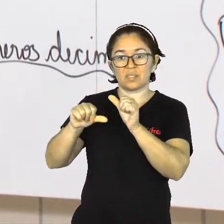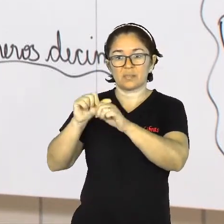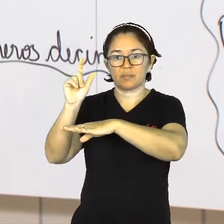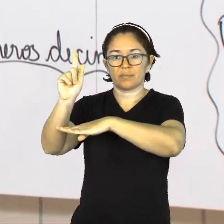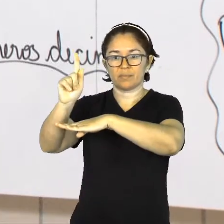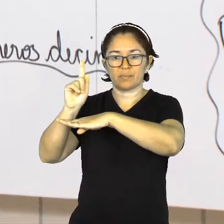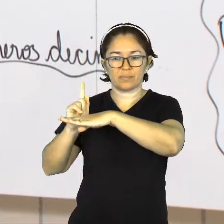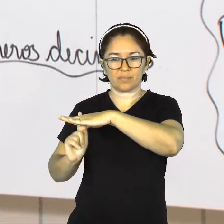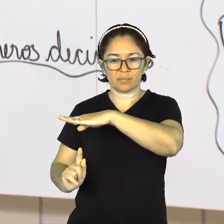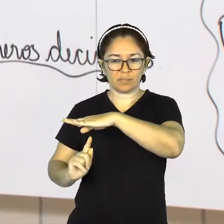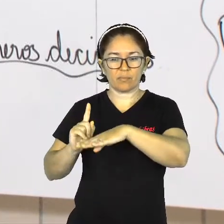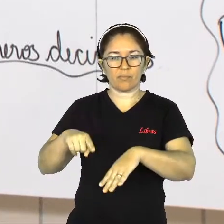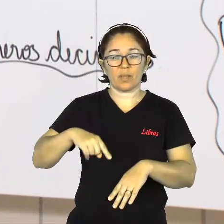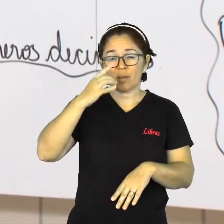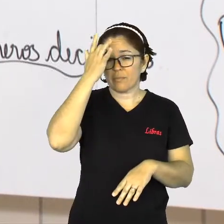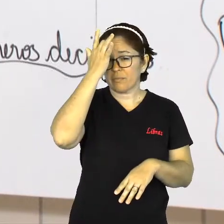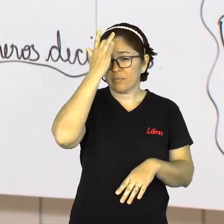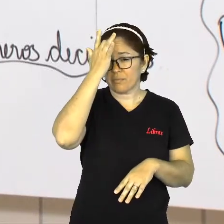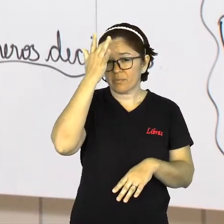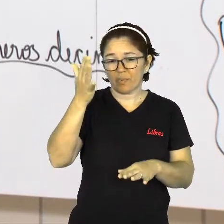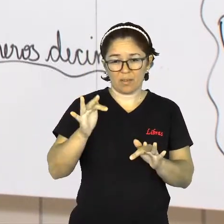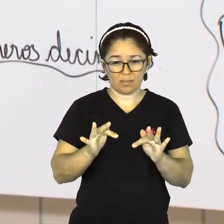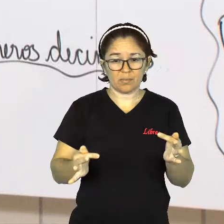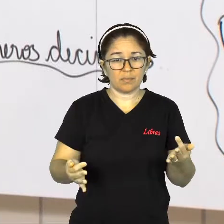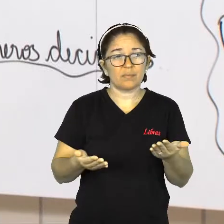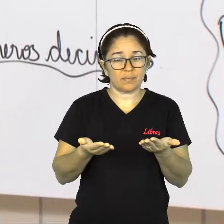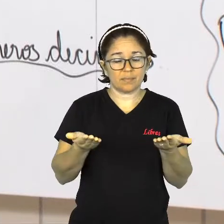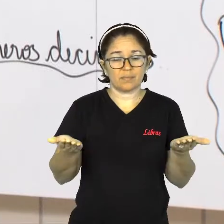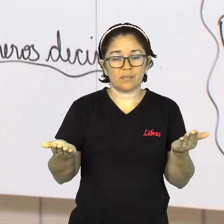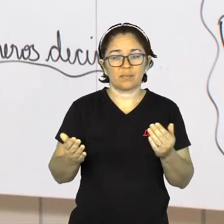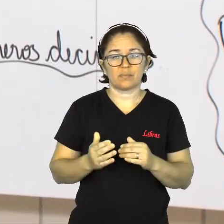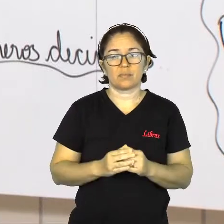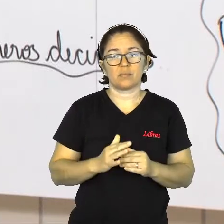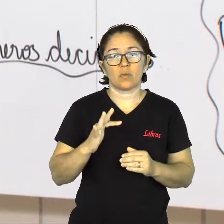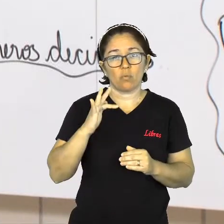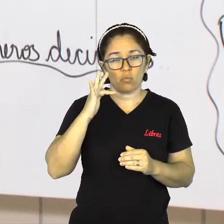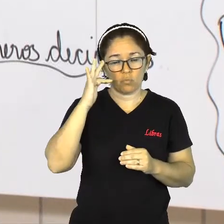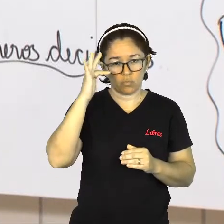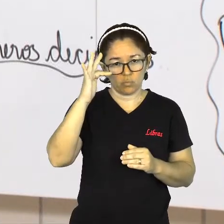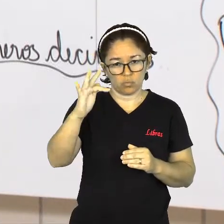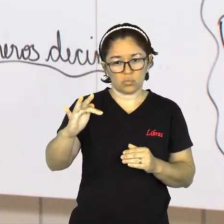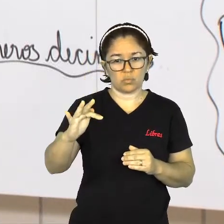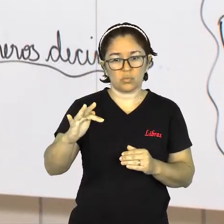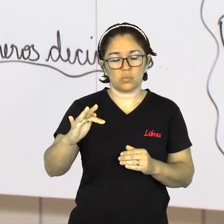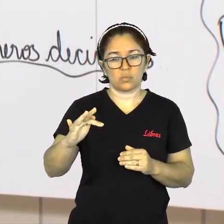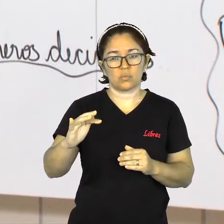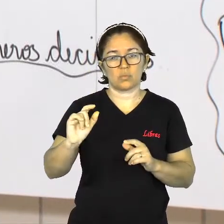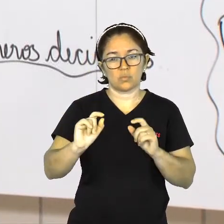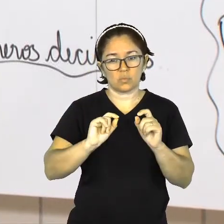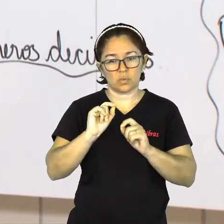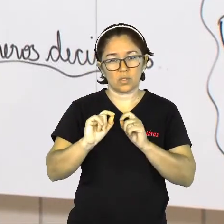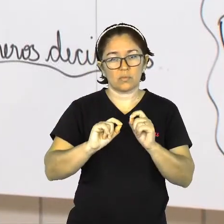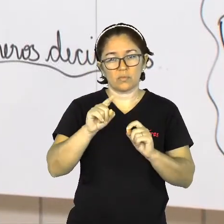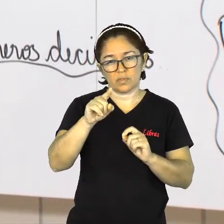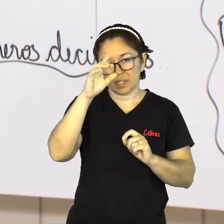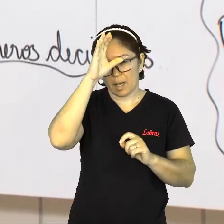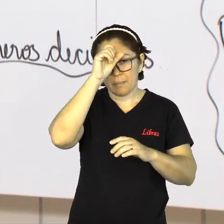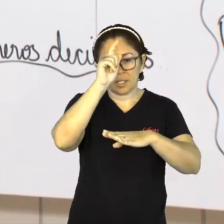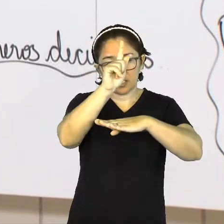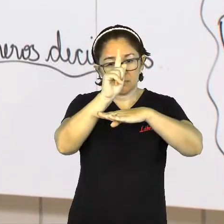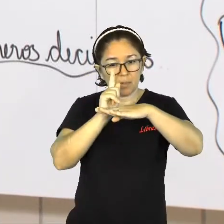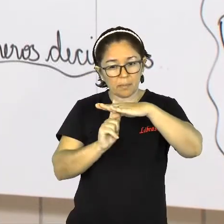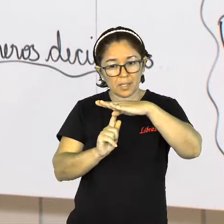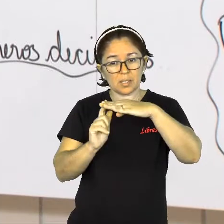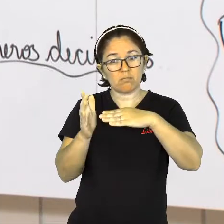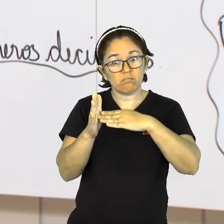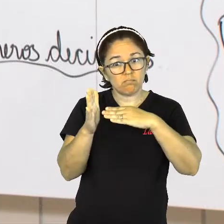que é muito tranquilo, tá, turminha? Haverá uma outra aula em onde você vai trabalhar com frações irredutíveis, mas nesse momento